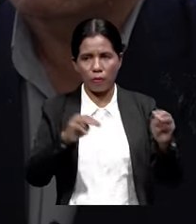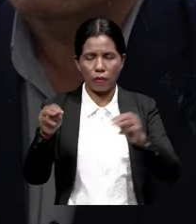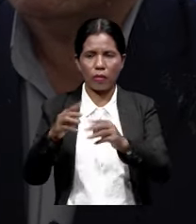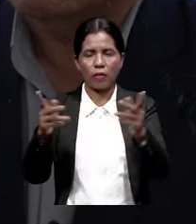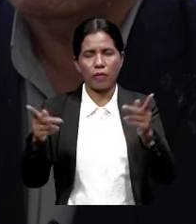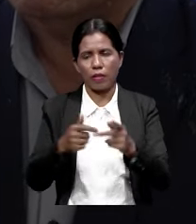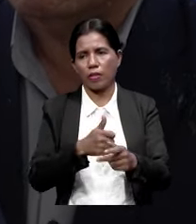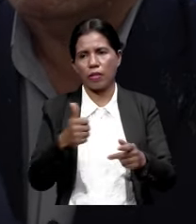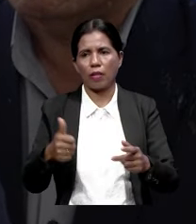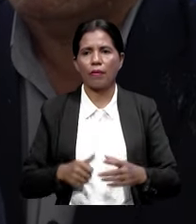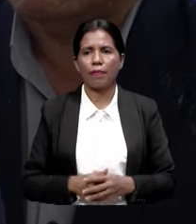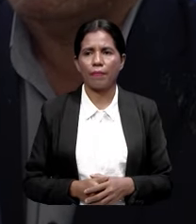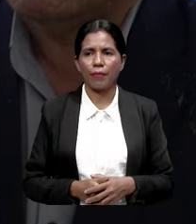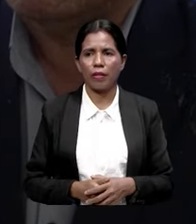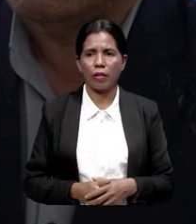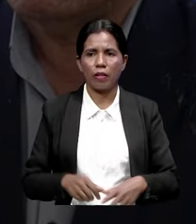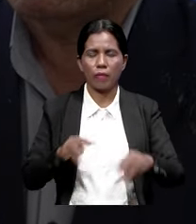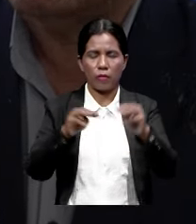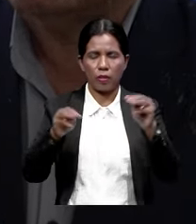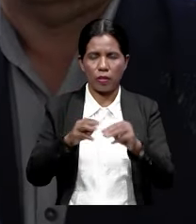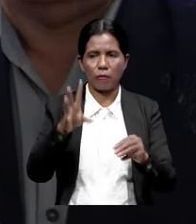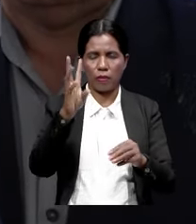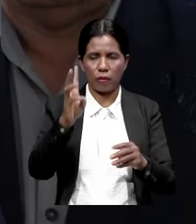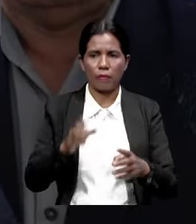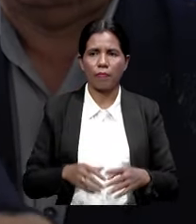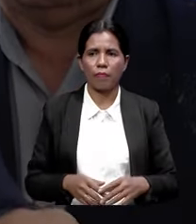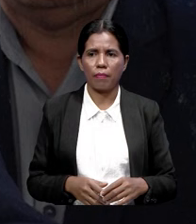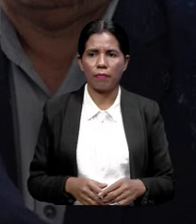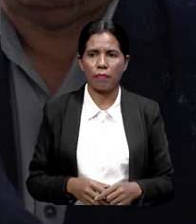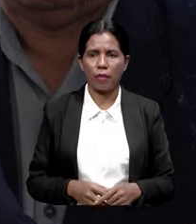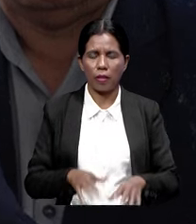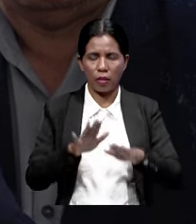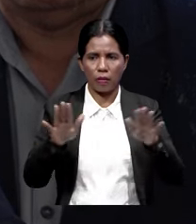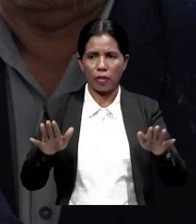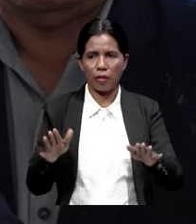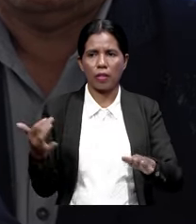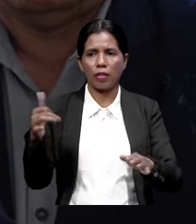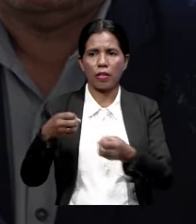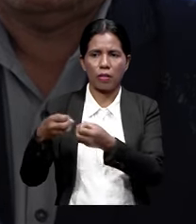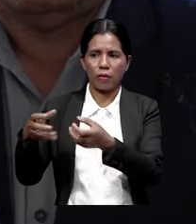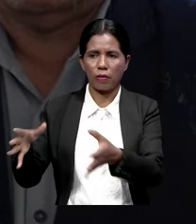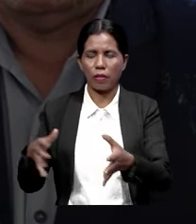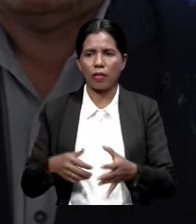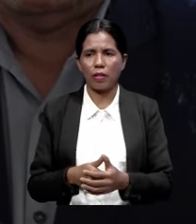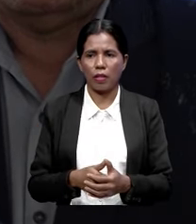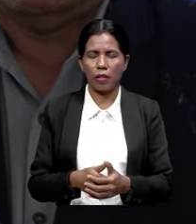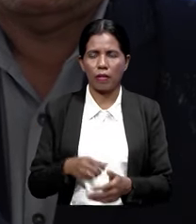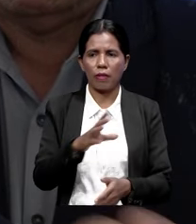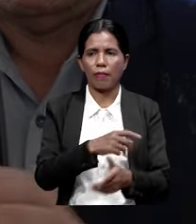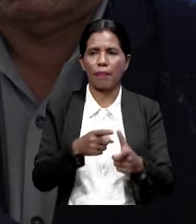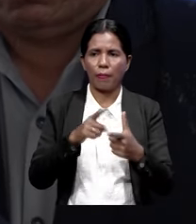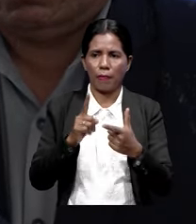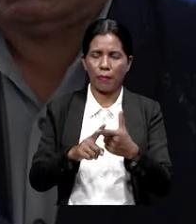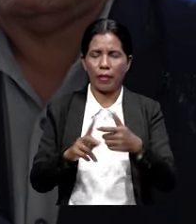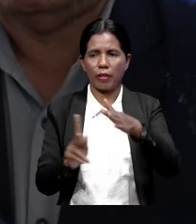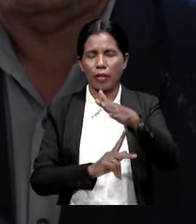programa. Agora do que o município nem, né? Né, lá vai se que durante se abandona ela lá para pré-escolar, né? E